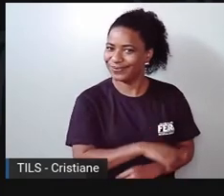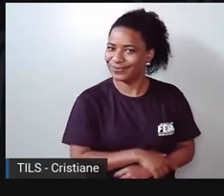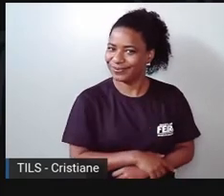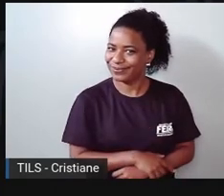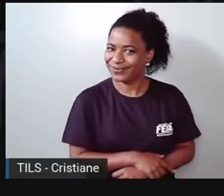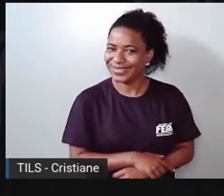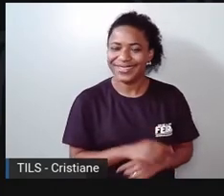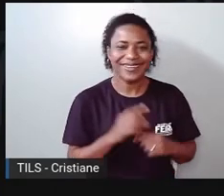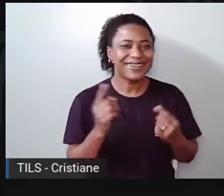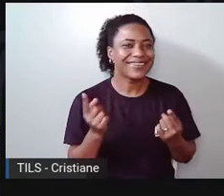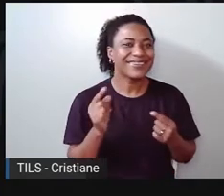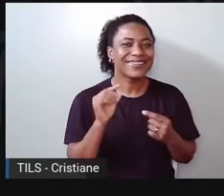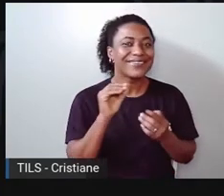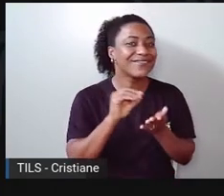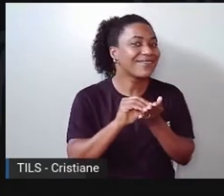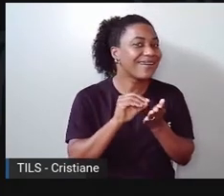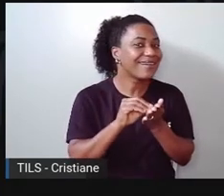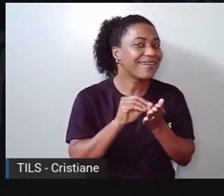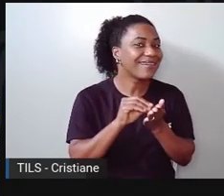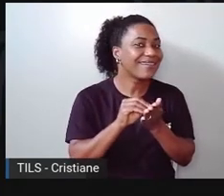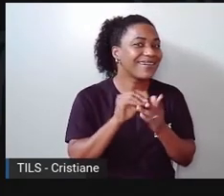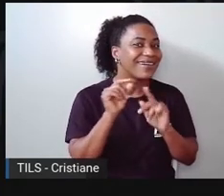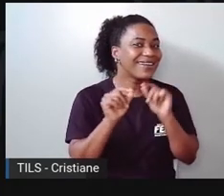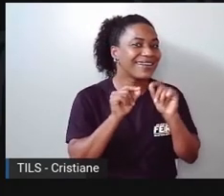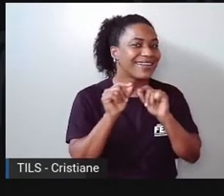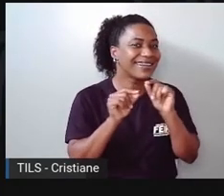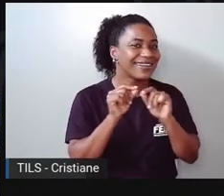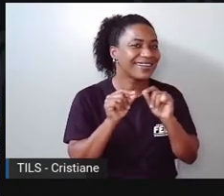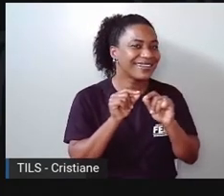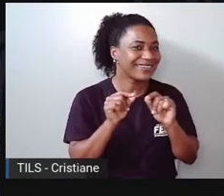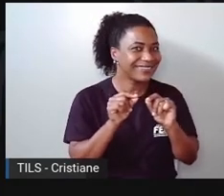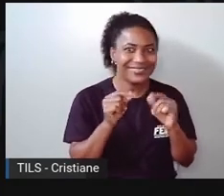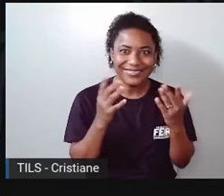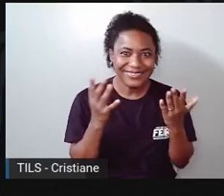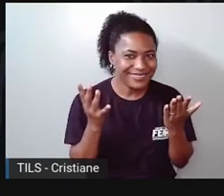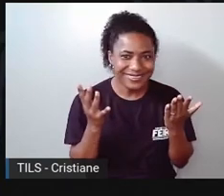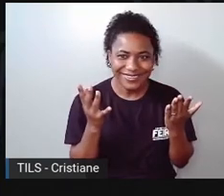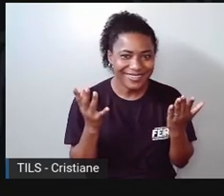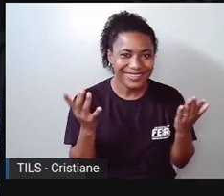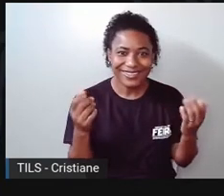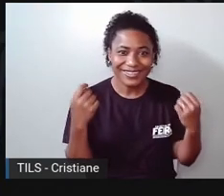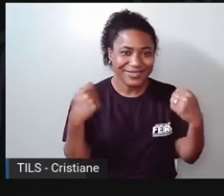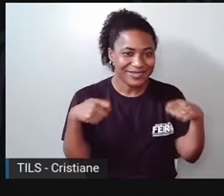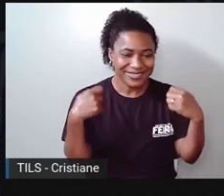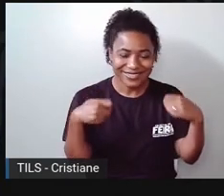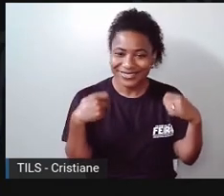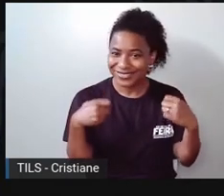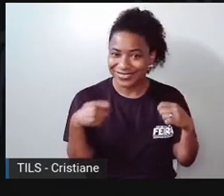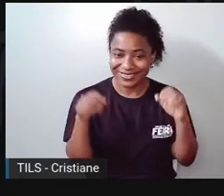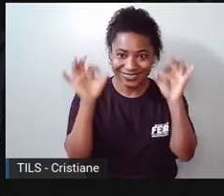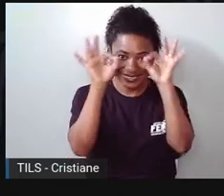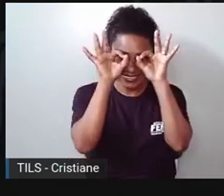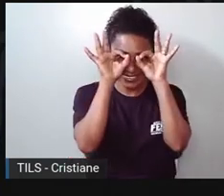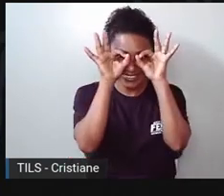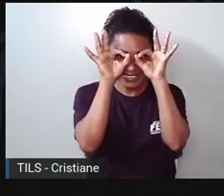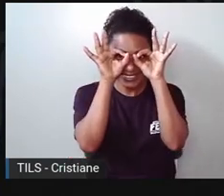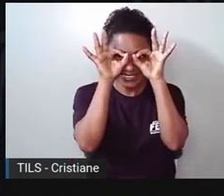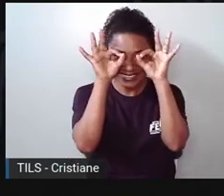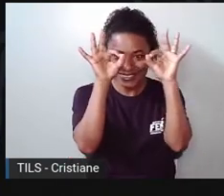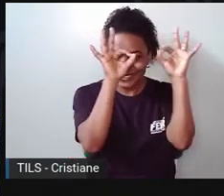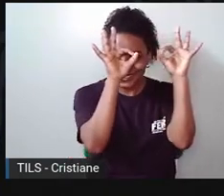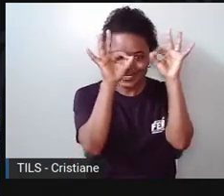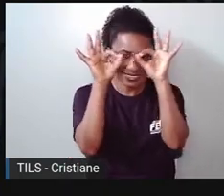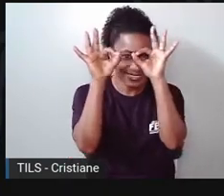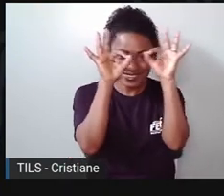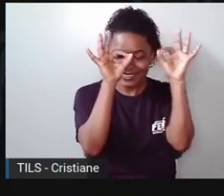E agora, tá faltando o quê? Ah, claro! Claro, Proelisa, os olhos.